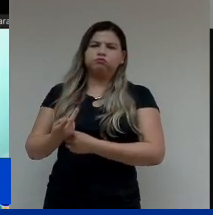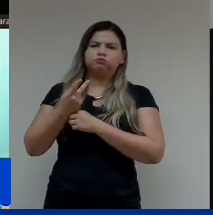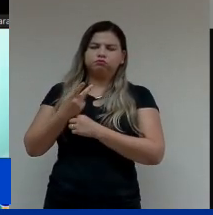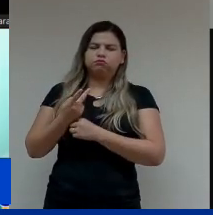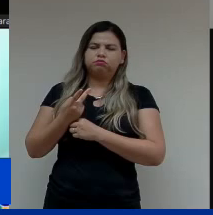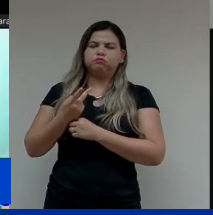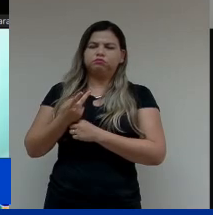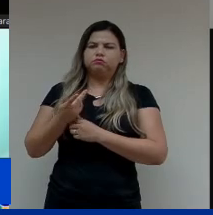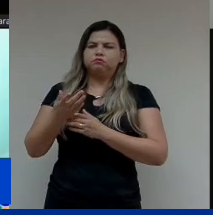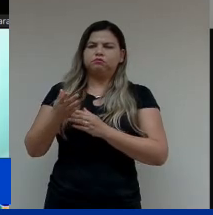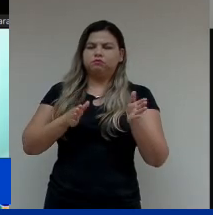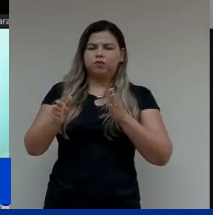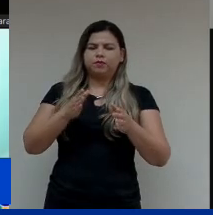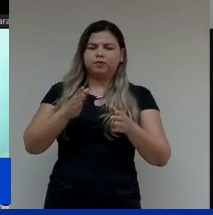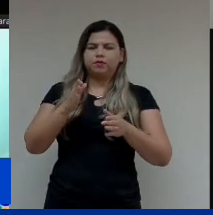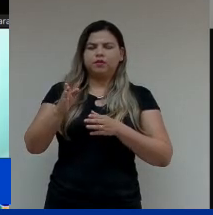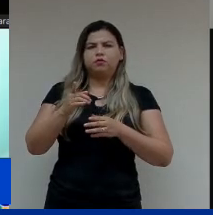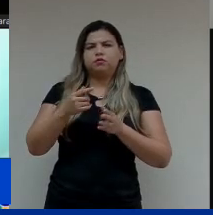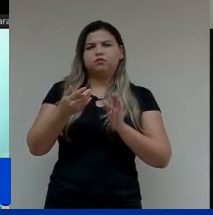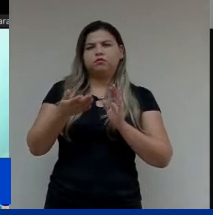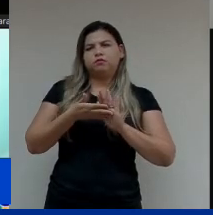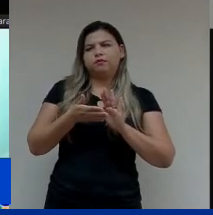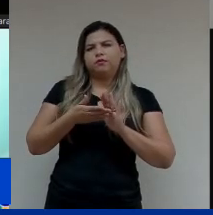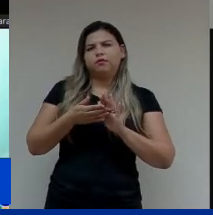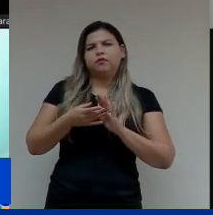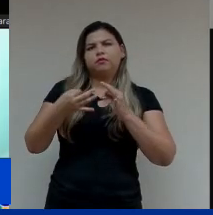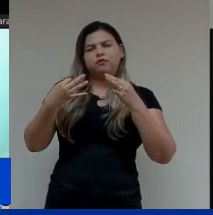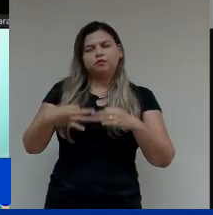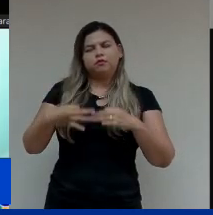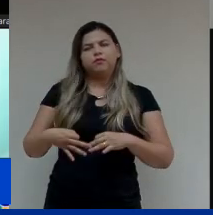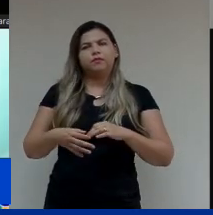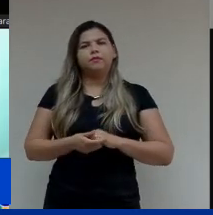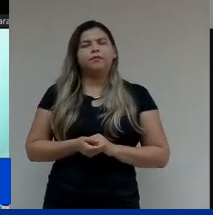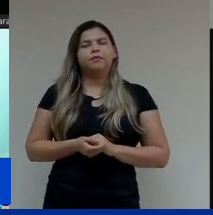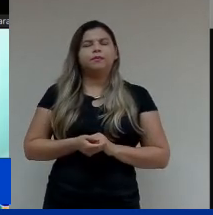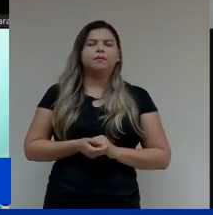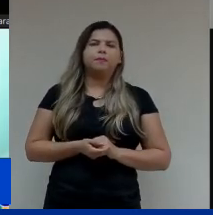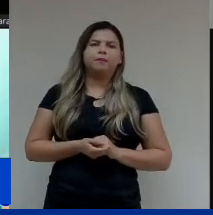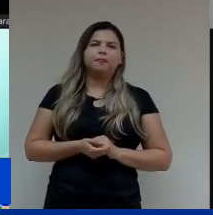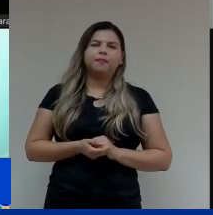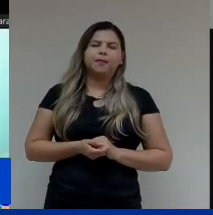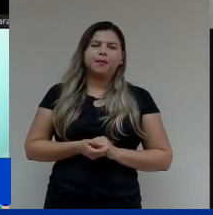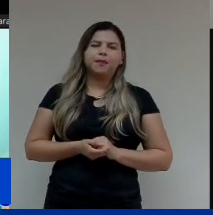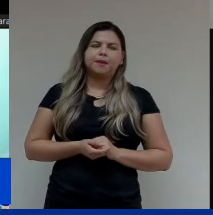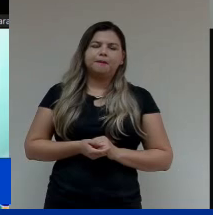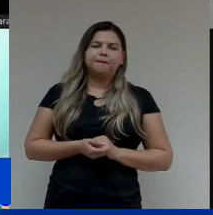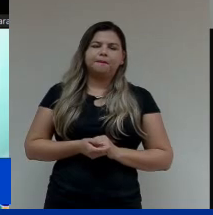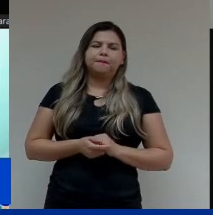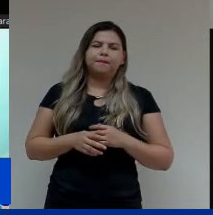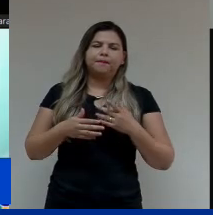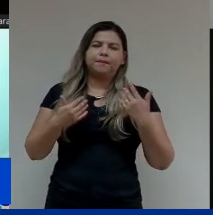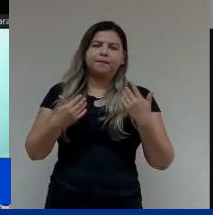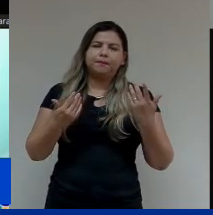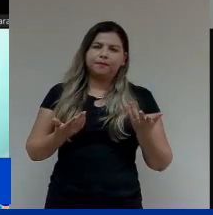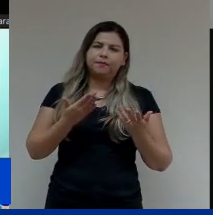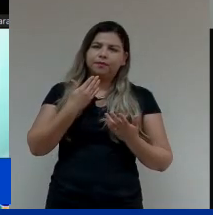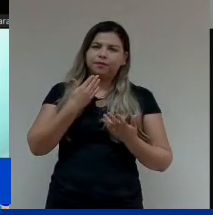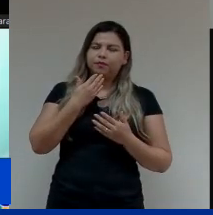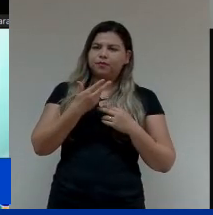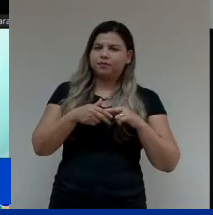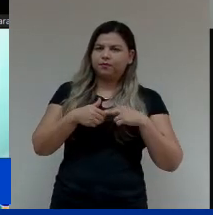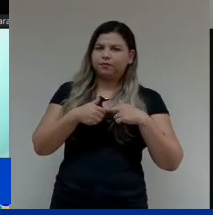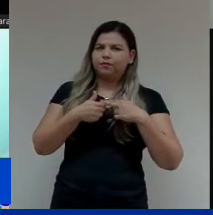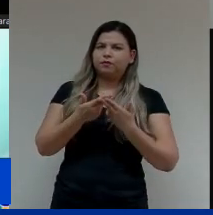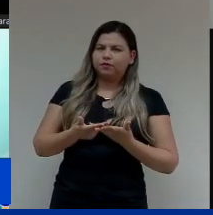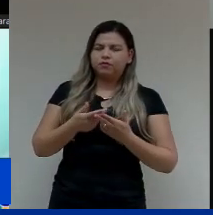da prestação de contas e no suporte jurídico à campanha. Por tais motivos, não vislumbrada